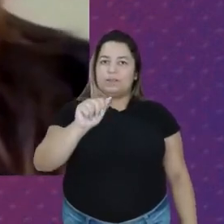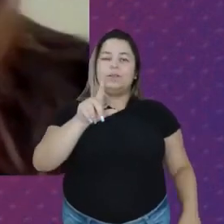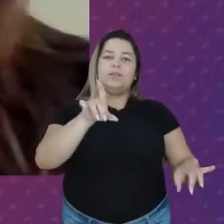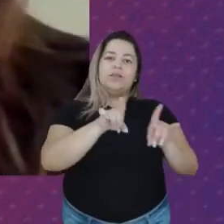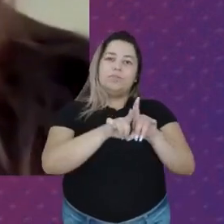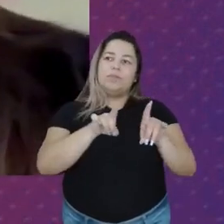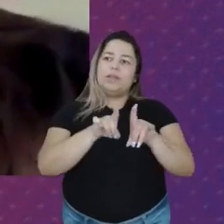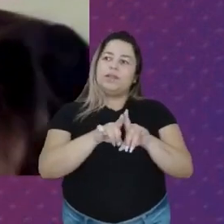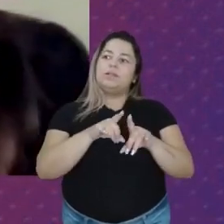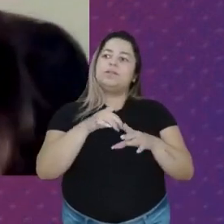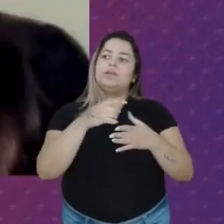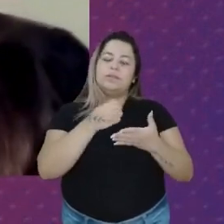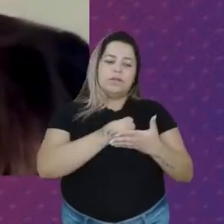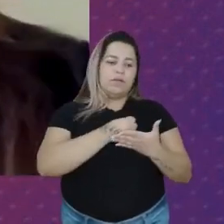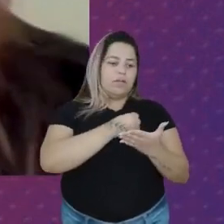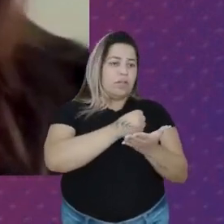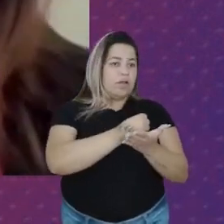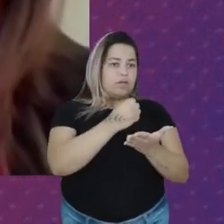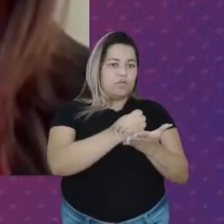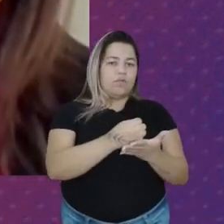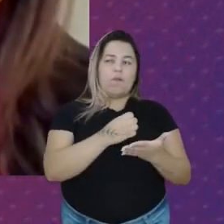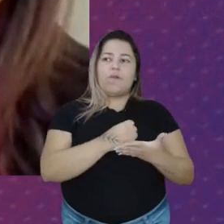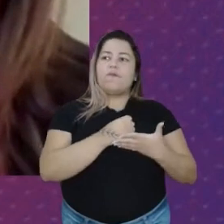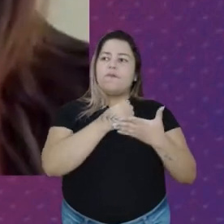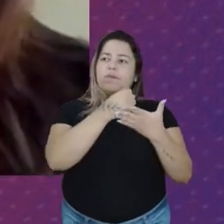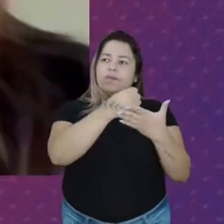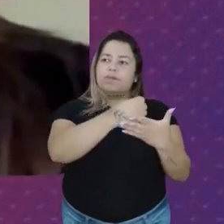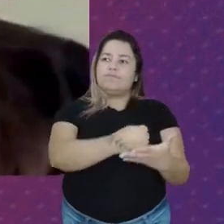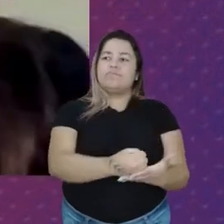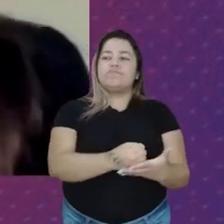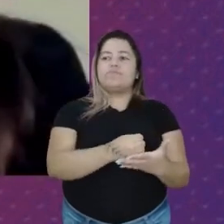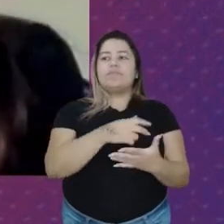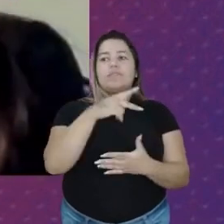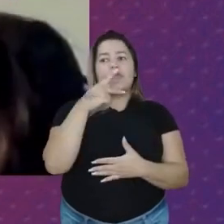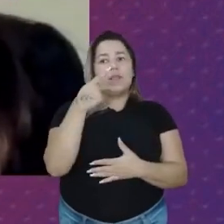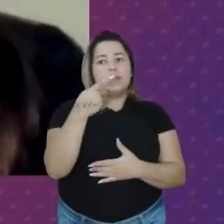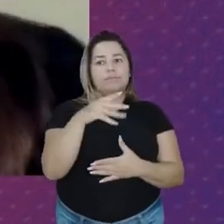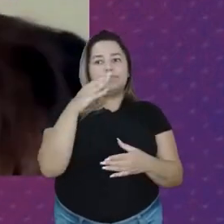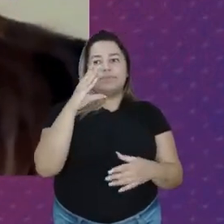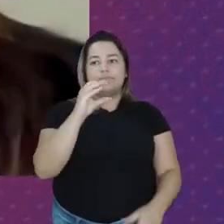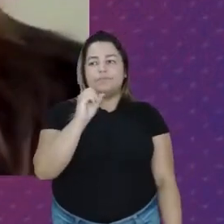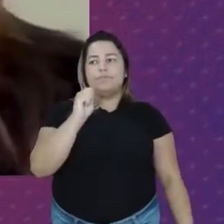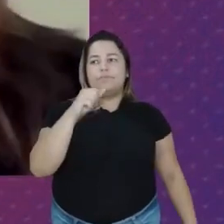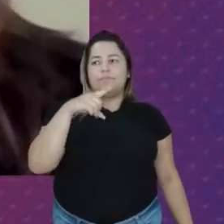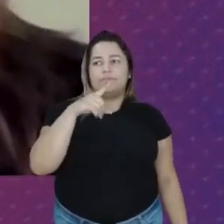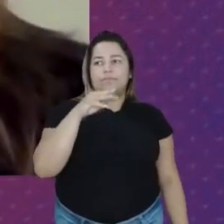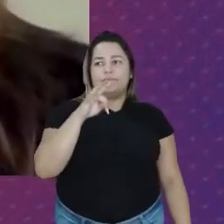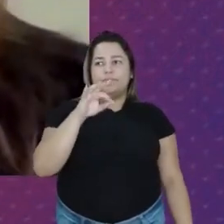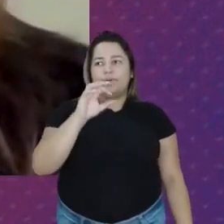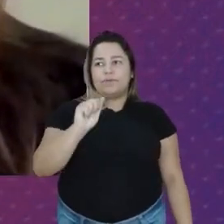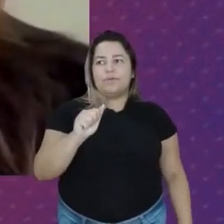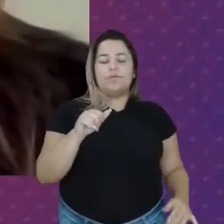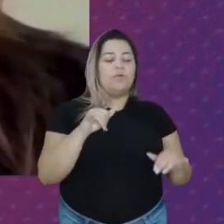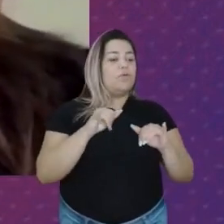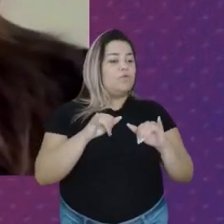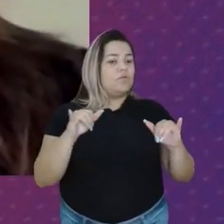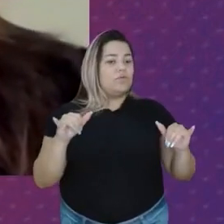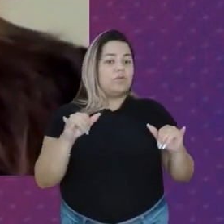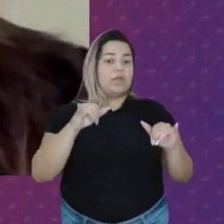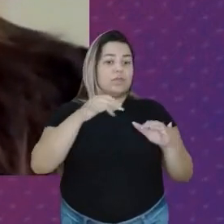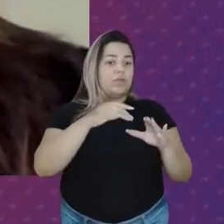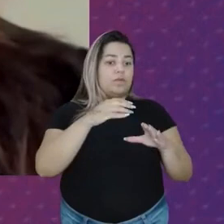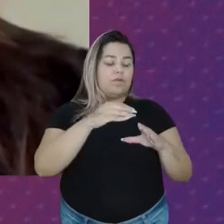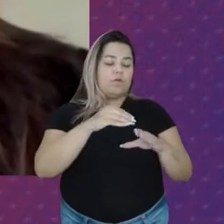tem que declarar que esse dinheiro foi doado da sua conta pessoa física para sua conta de candidato. Então, você tem que fazer essa declaração para a